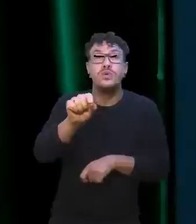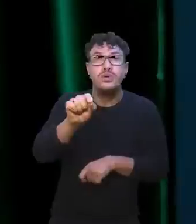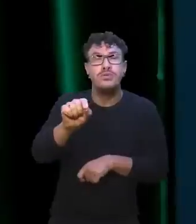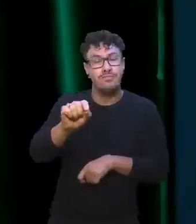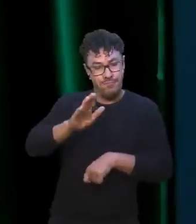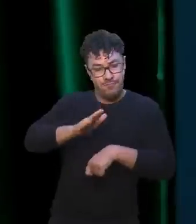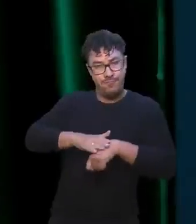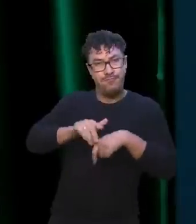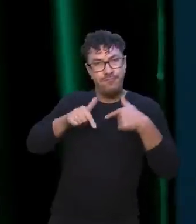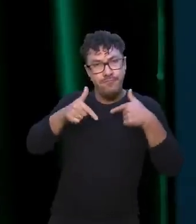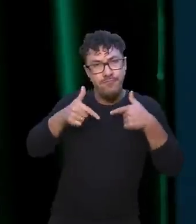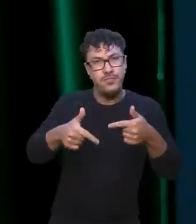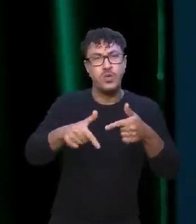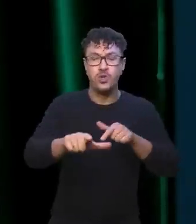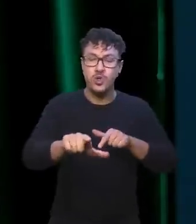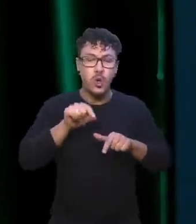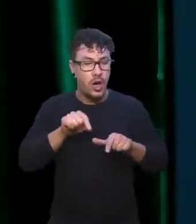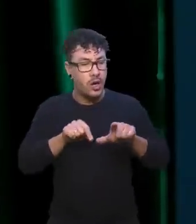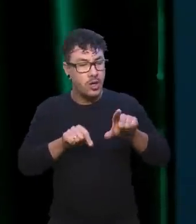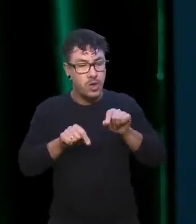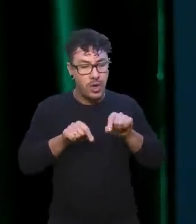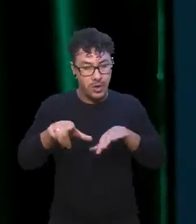de atitudes, de escolhas.